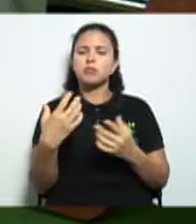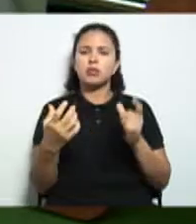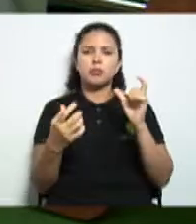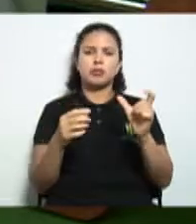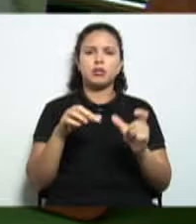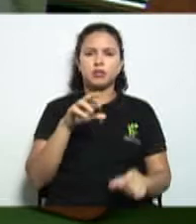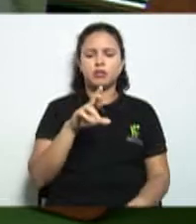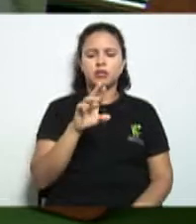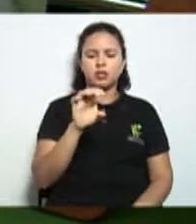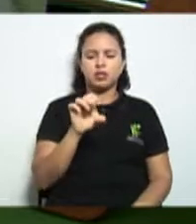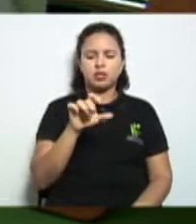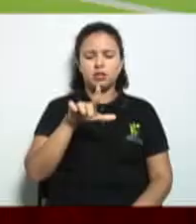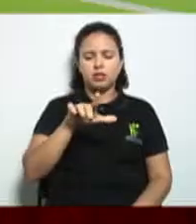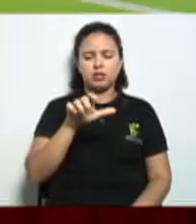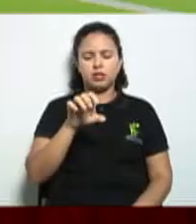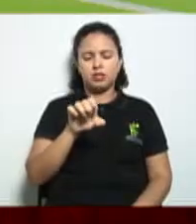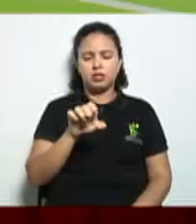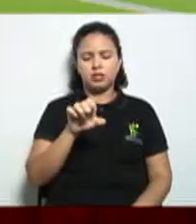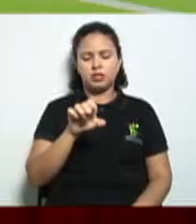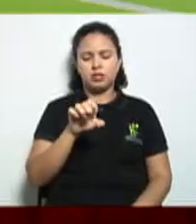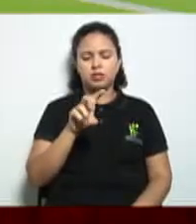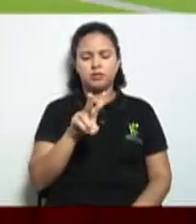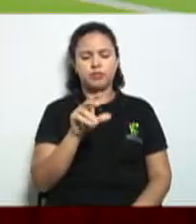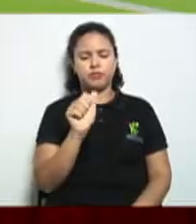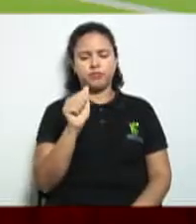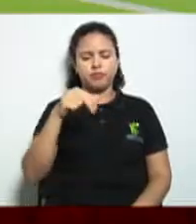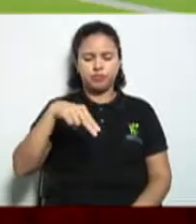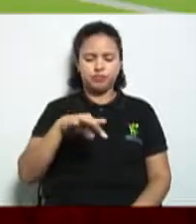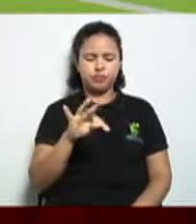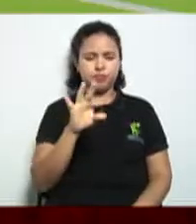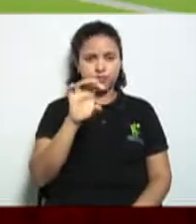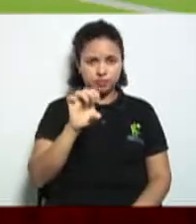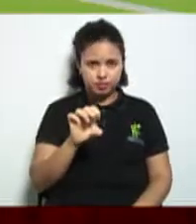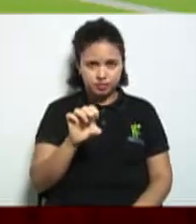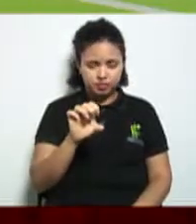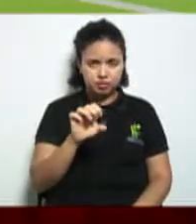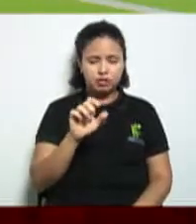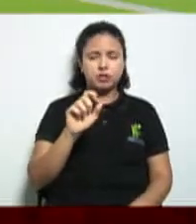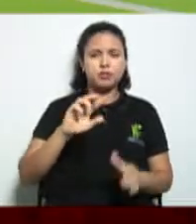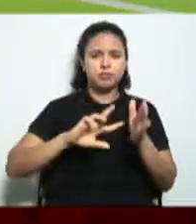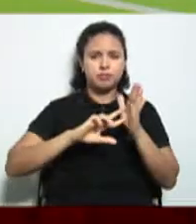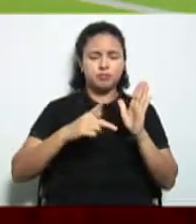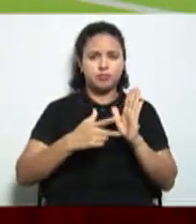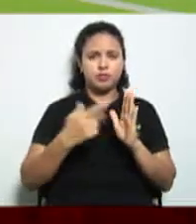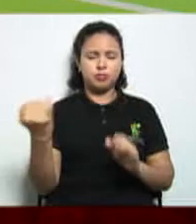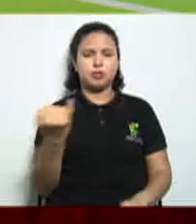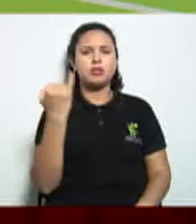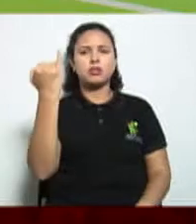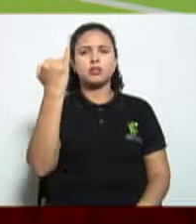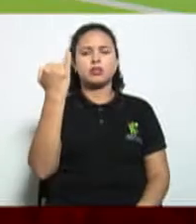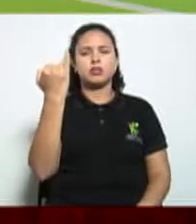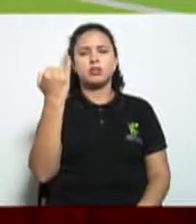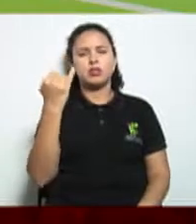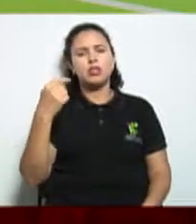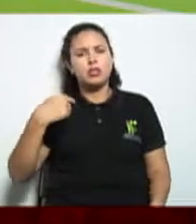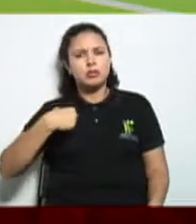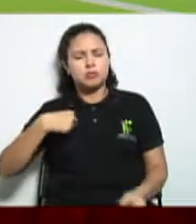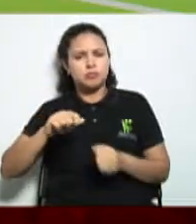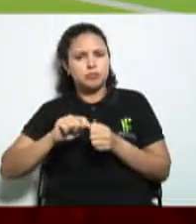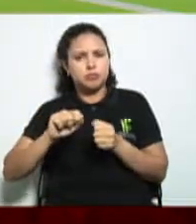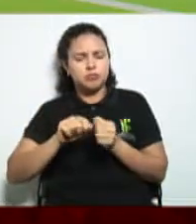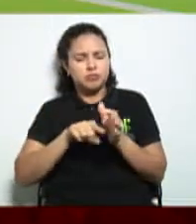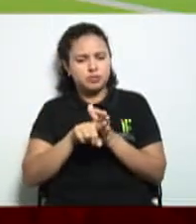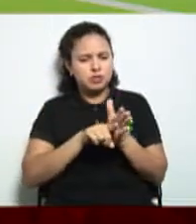que é relevante mesmo? Relevante é importante, né? Tem importância essa pesquisa. Eu não vou fazer uma pesquisa só para ficar guardada